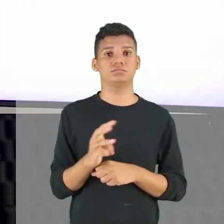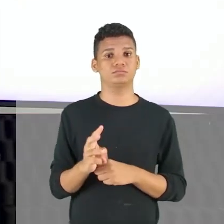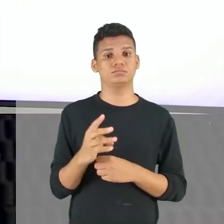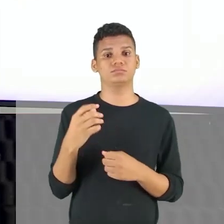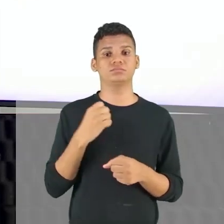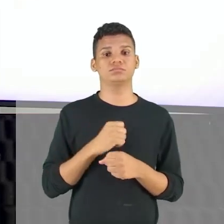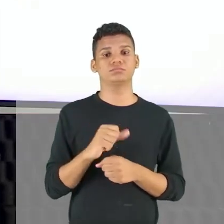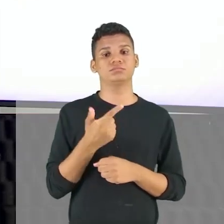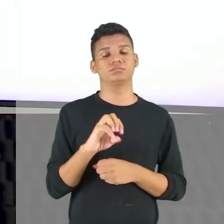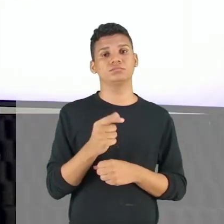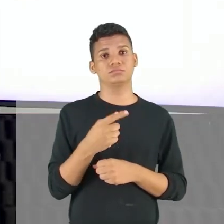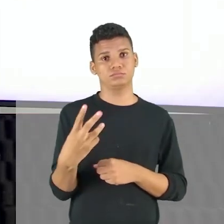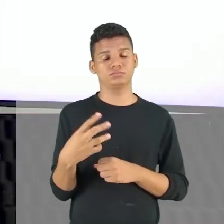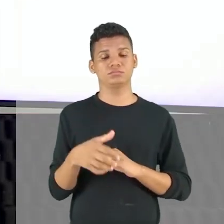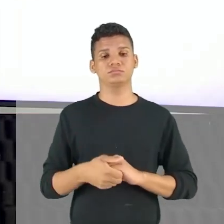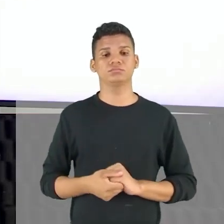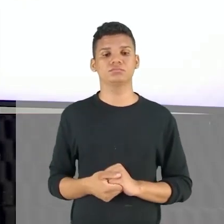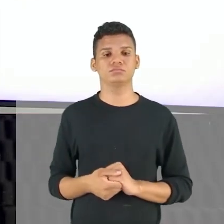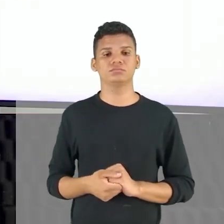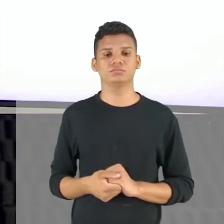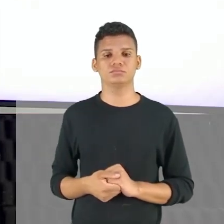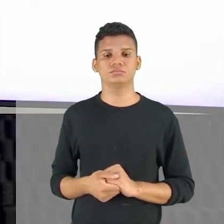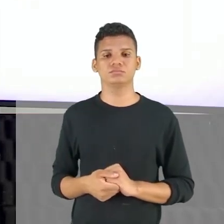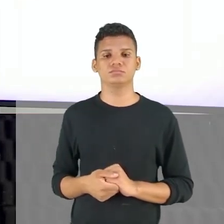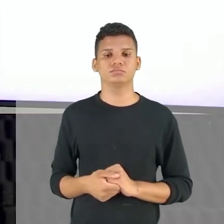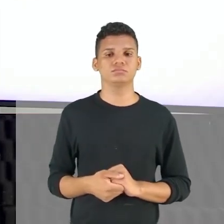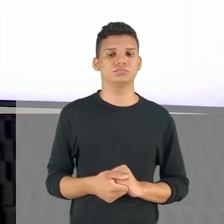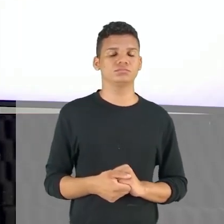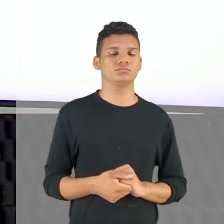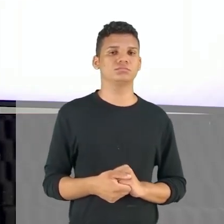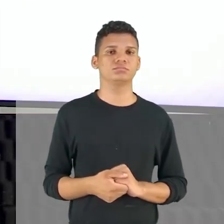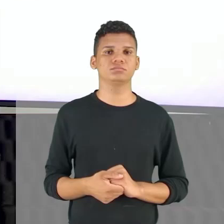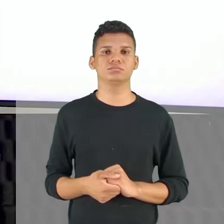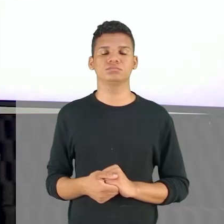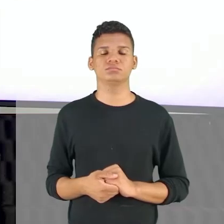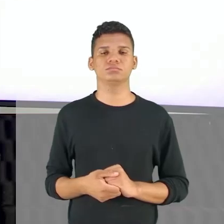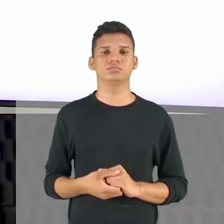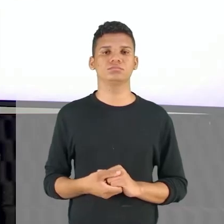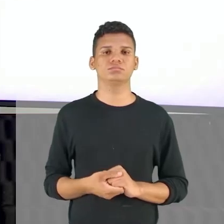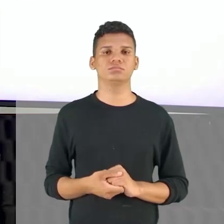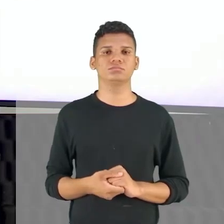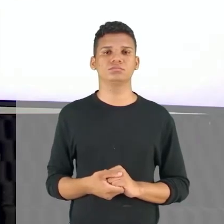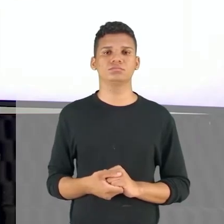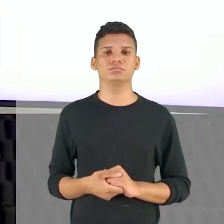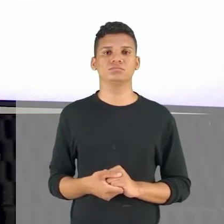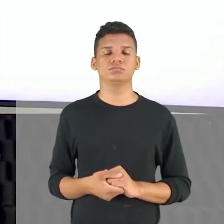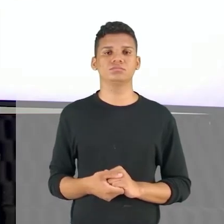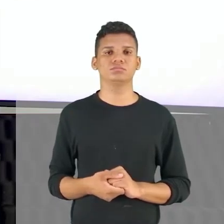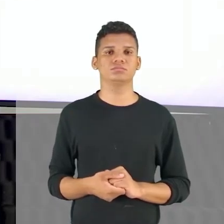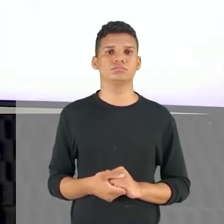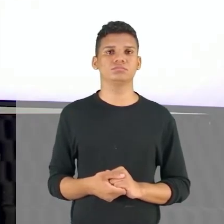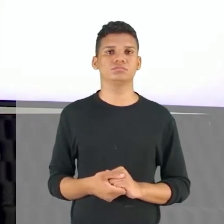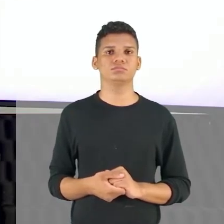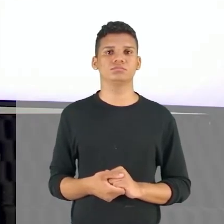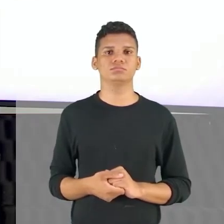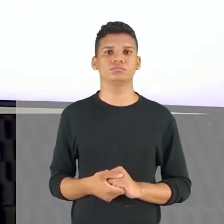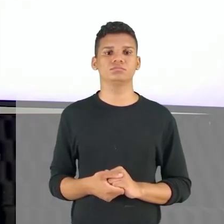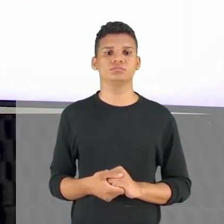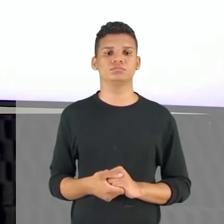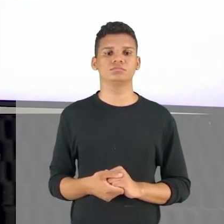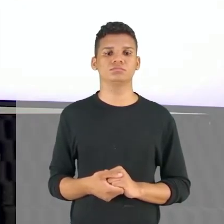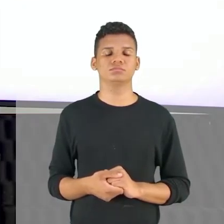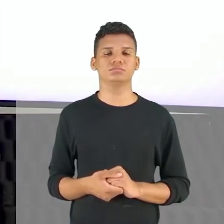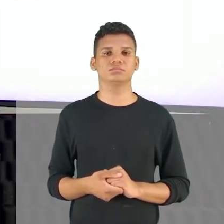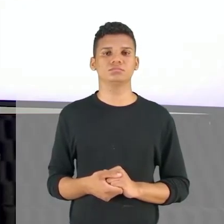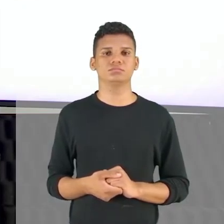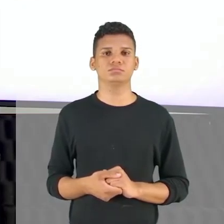tá? Diz o seguinte: "Al leer la fábula, se nota que las actitudes del asno representan un